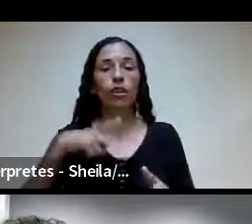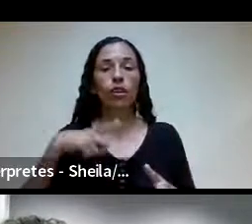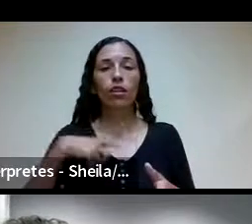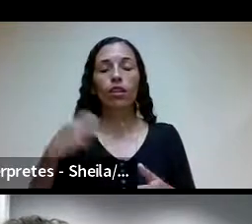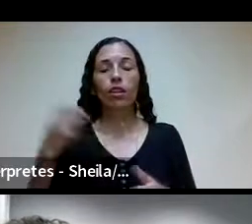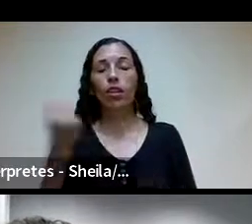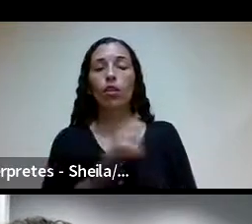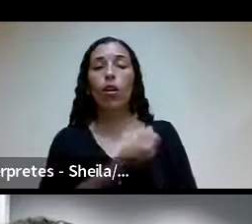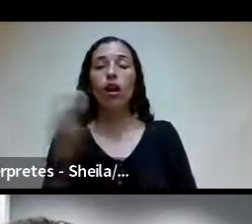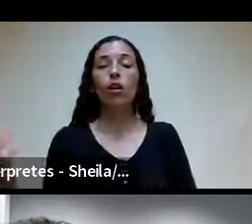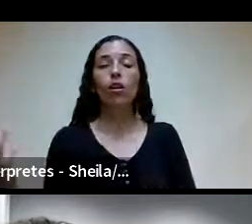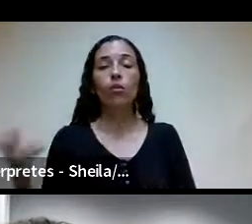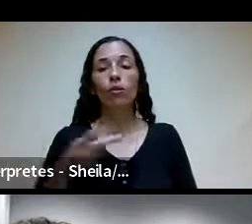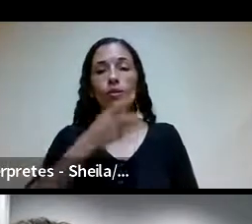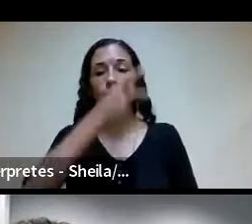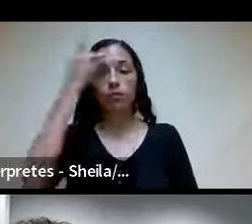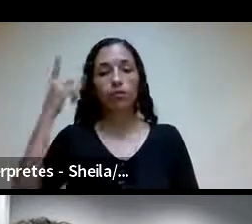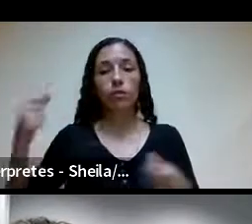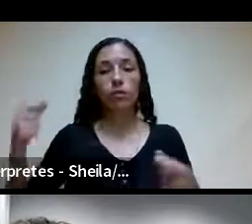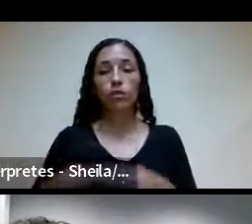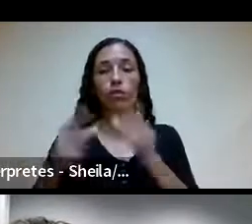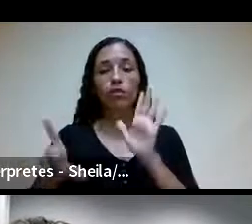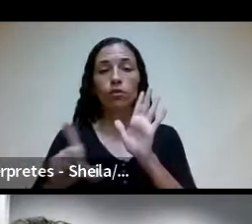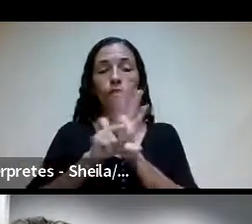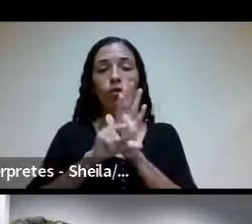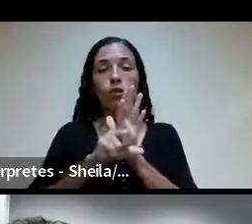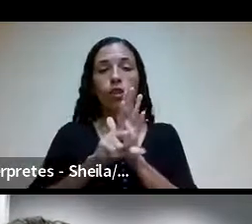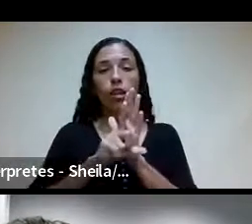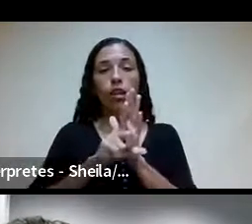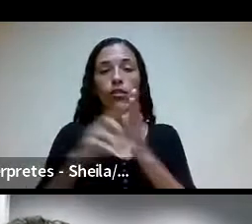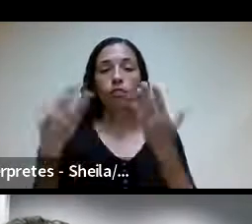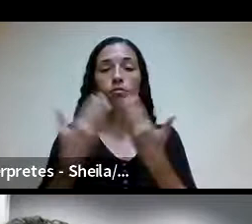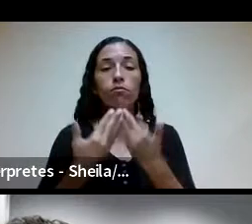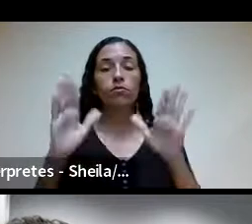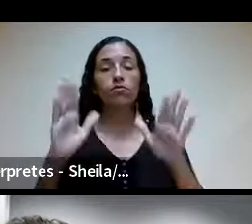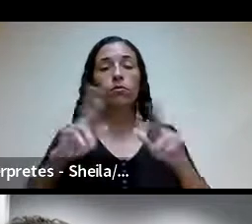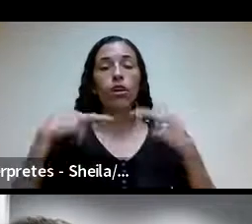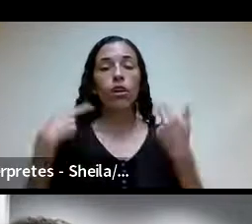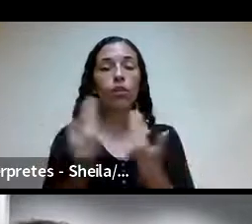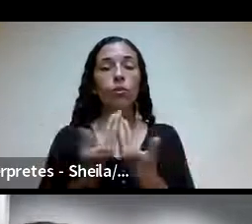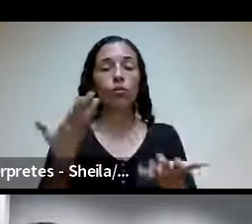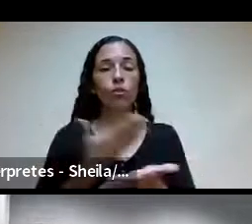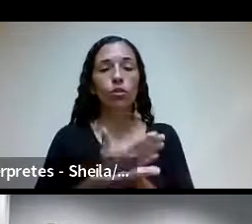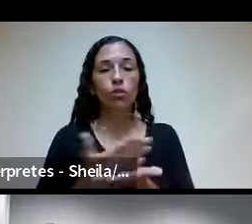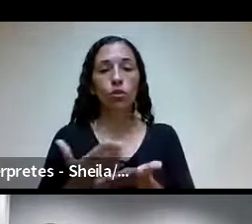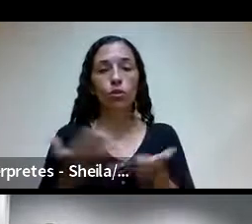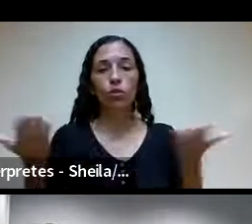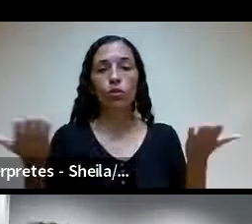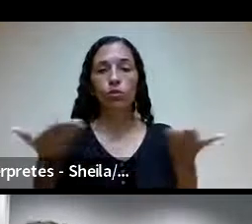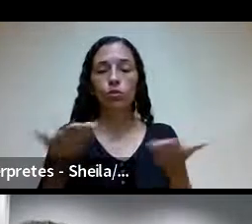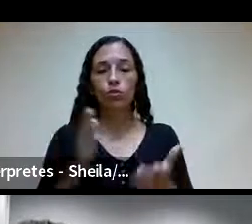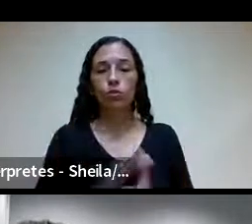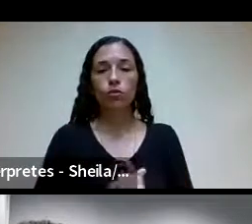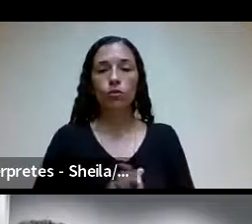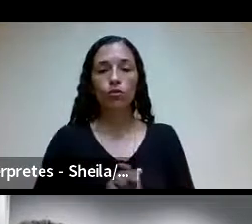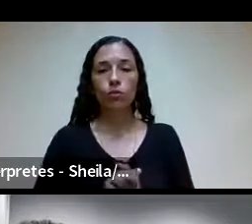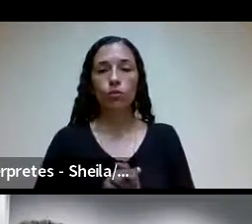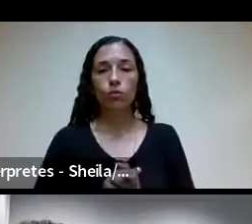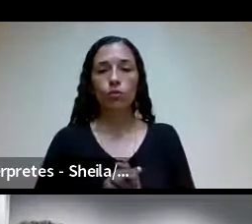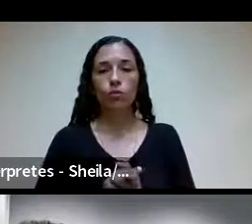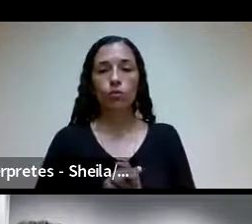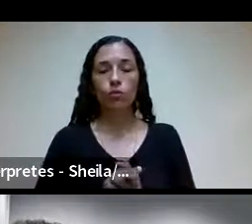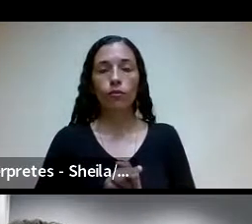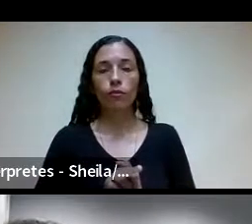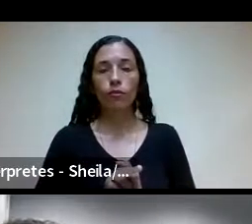declaro aberta a sessão ordinária do dia 9 de dezembro de 2021. Discussão e aprovação da ata da